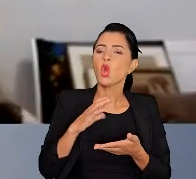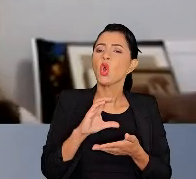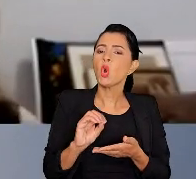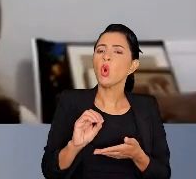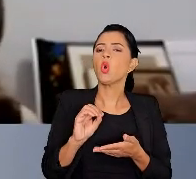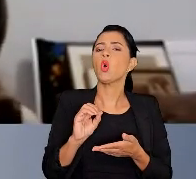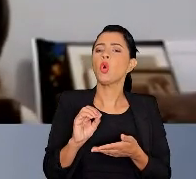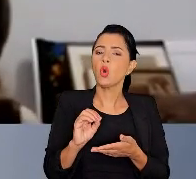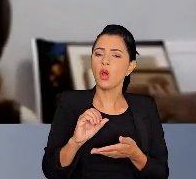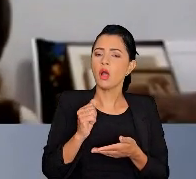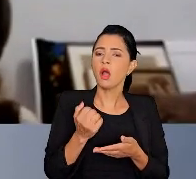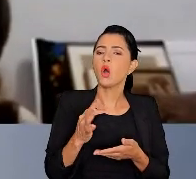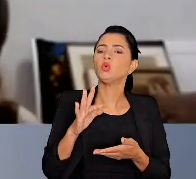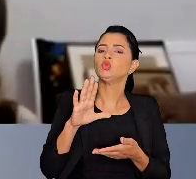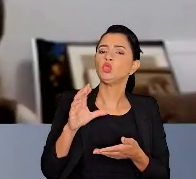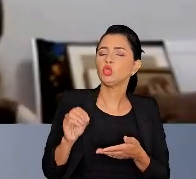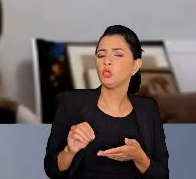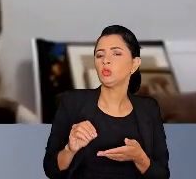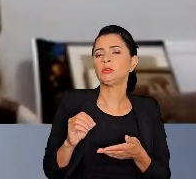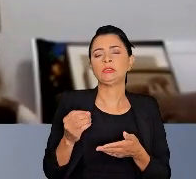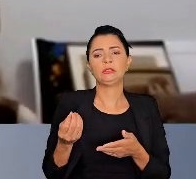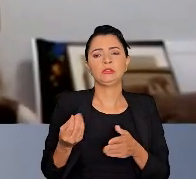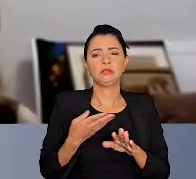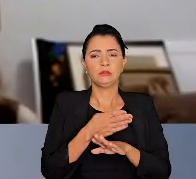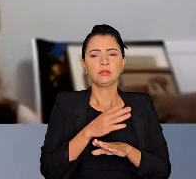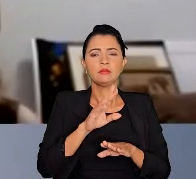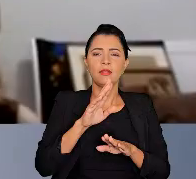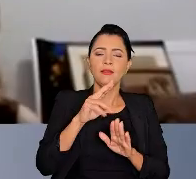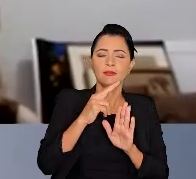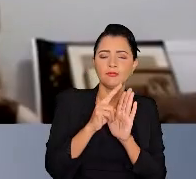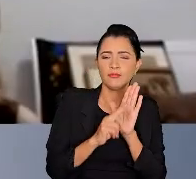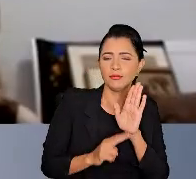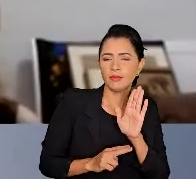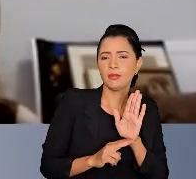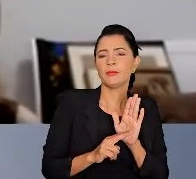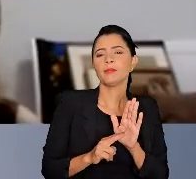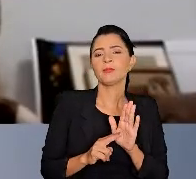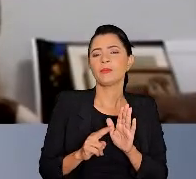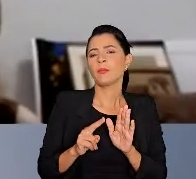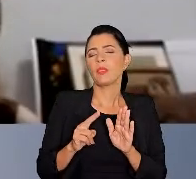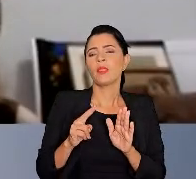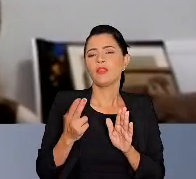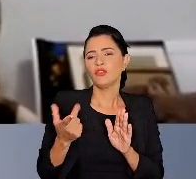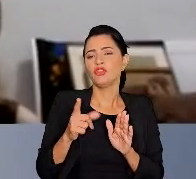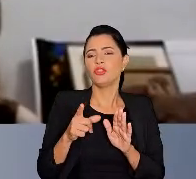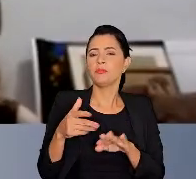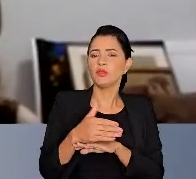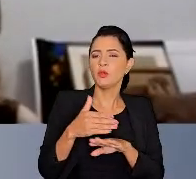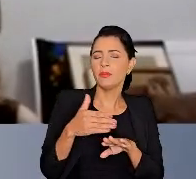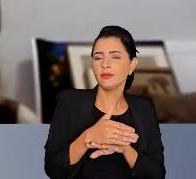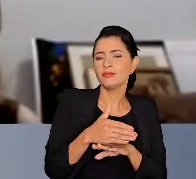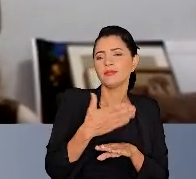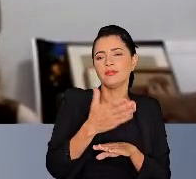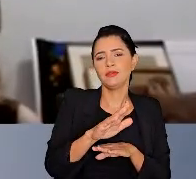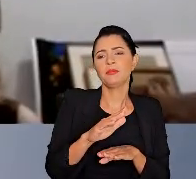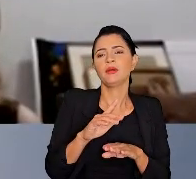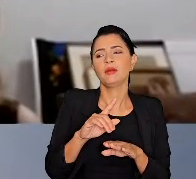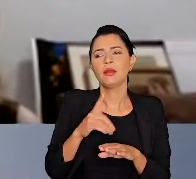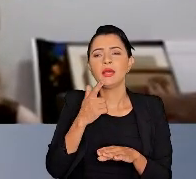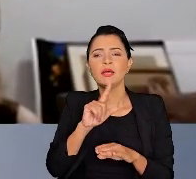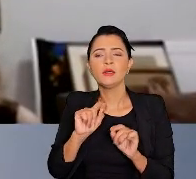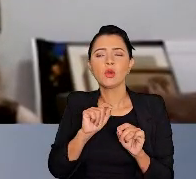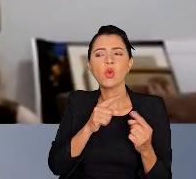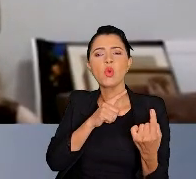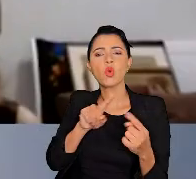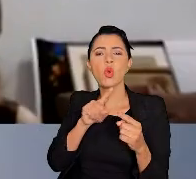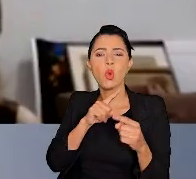e co-atores nessa lista de participantes da batalha contra